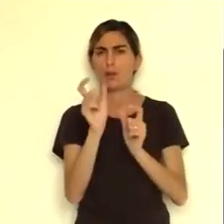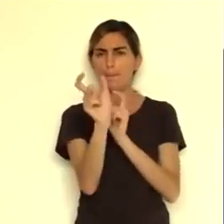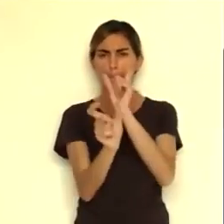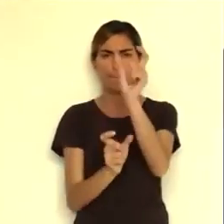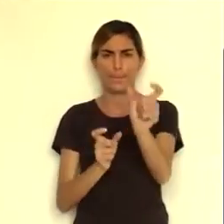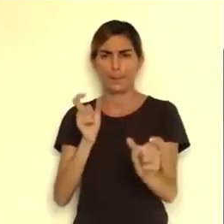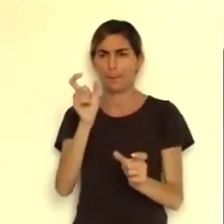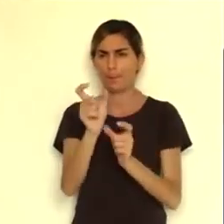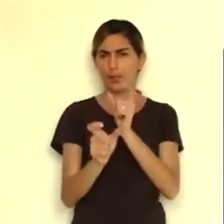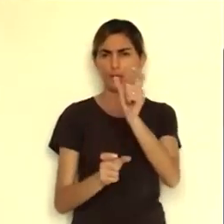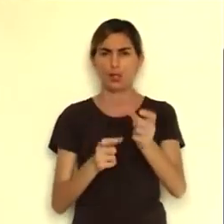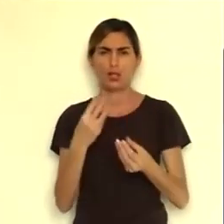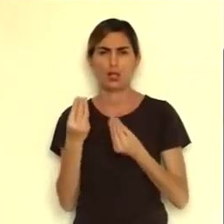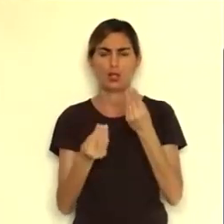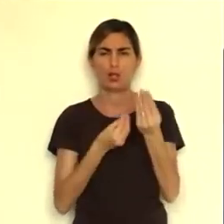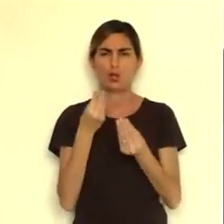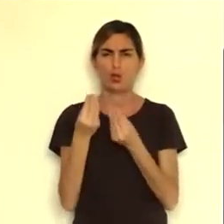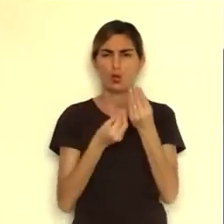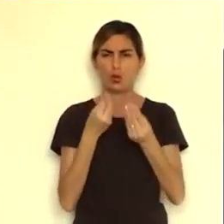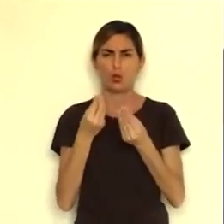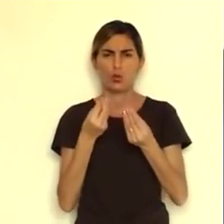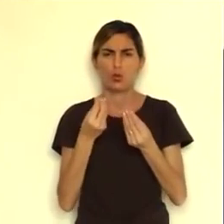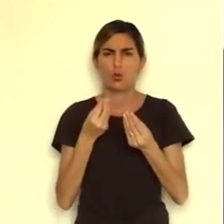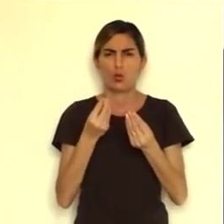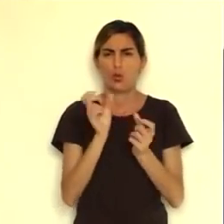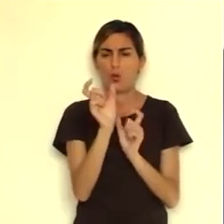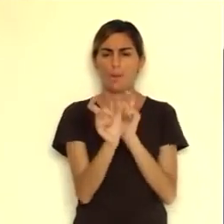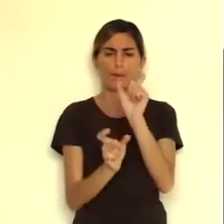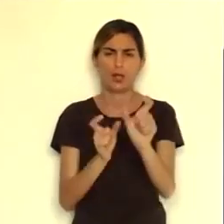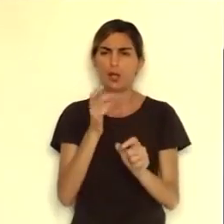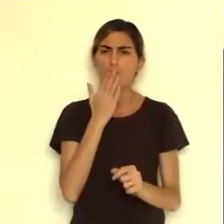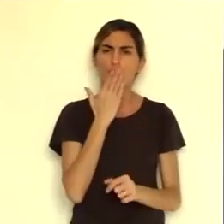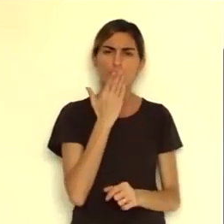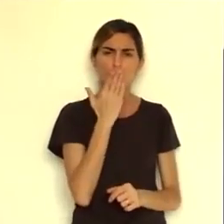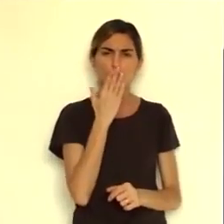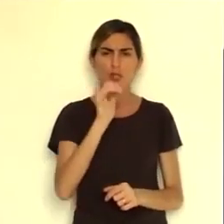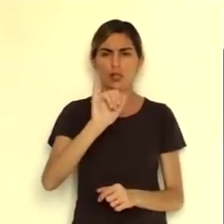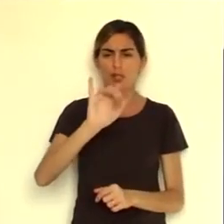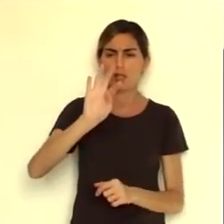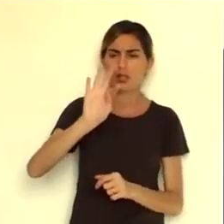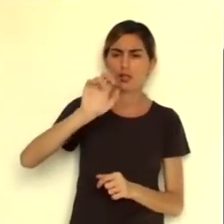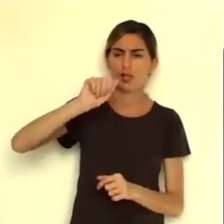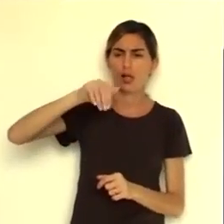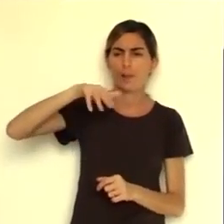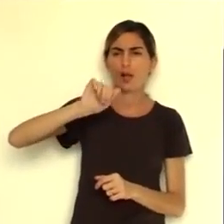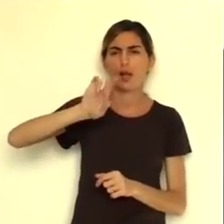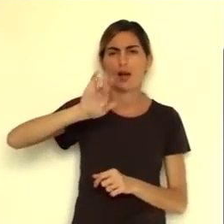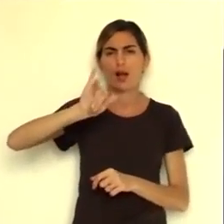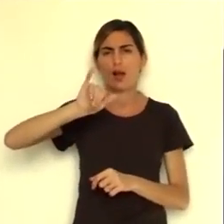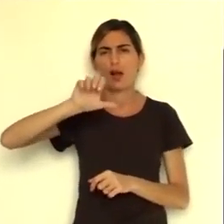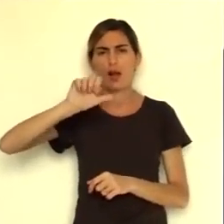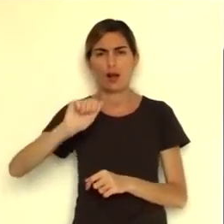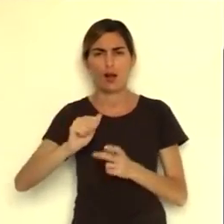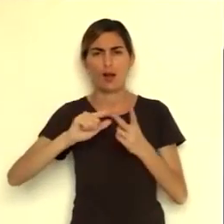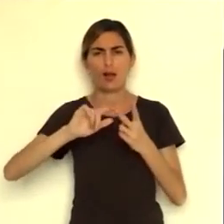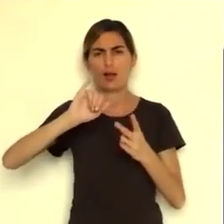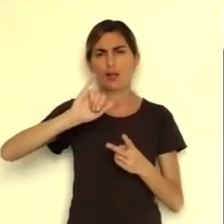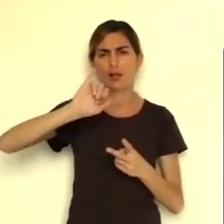utilizada, palavras como sendo palavras indígenas, Itamaracá,